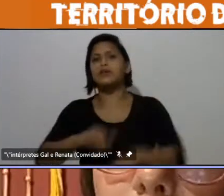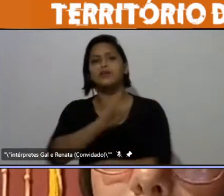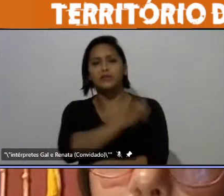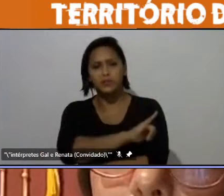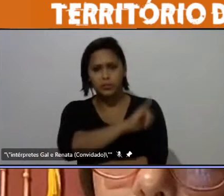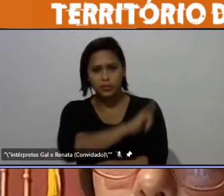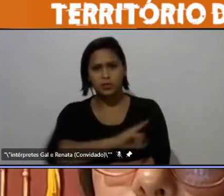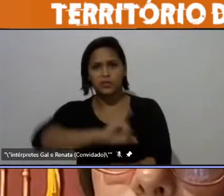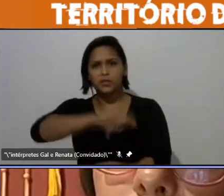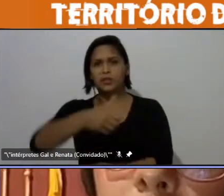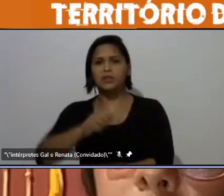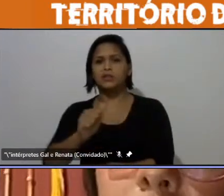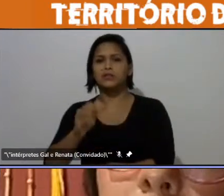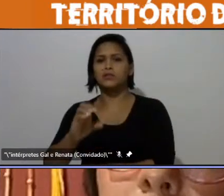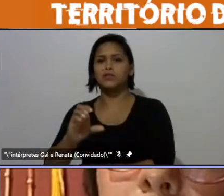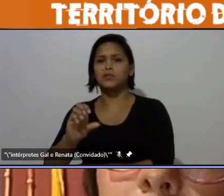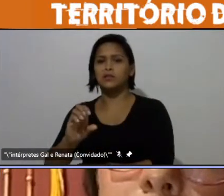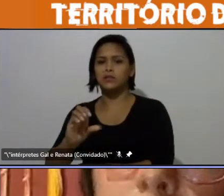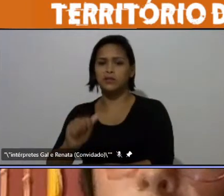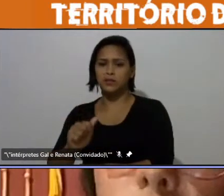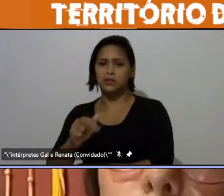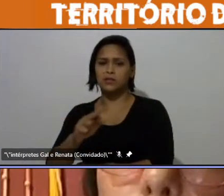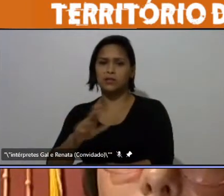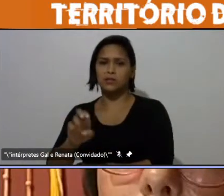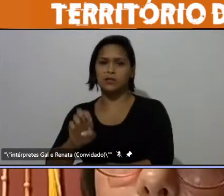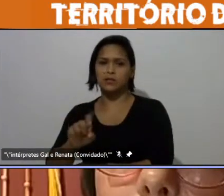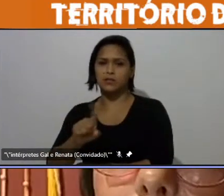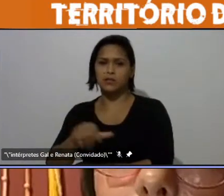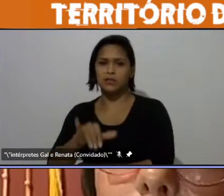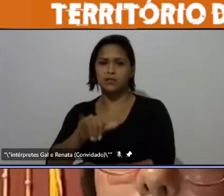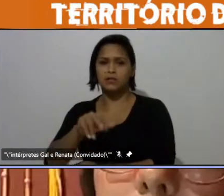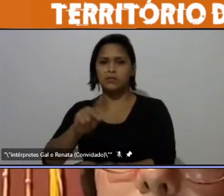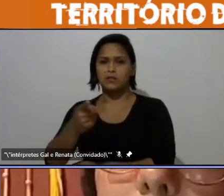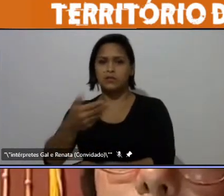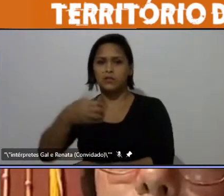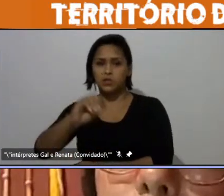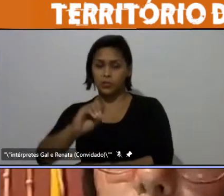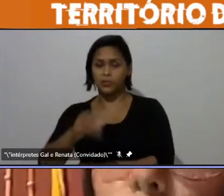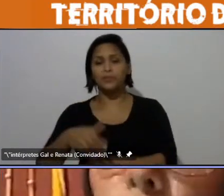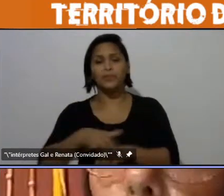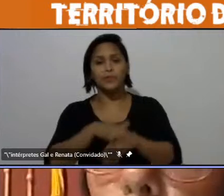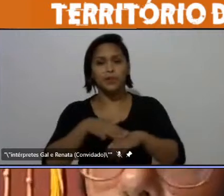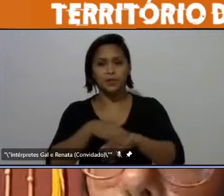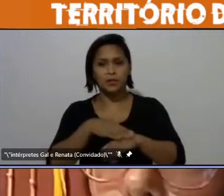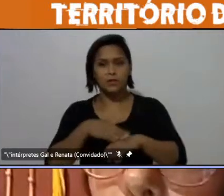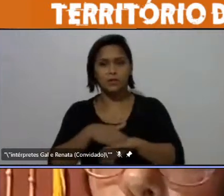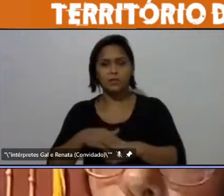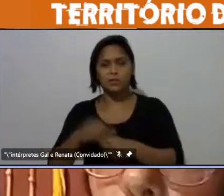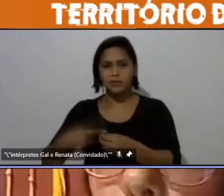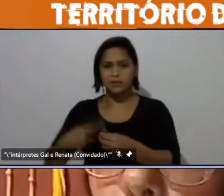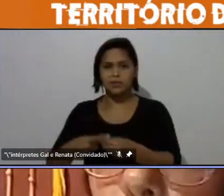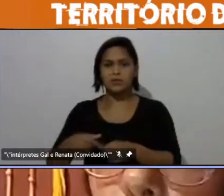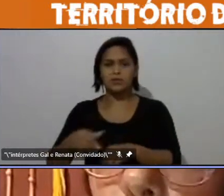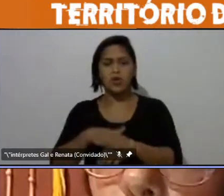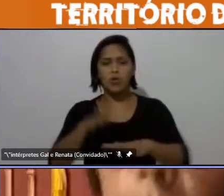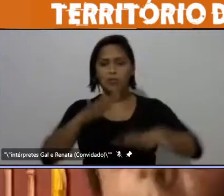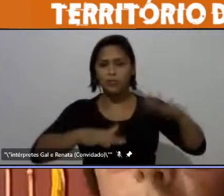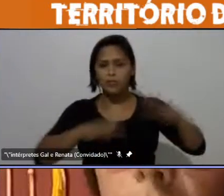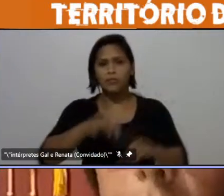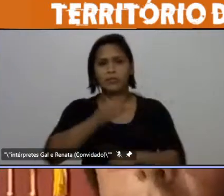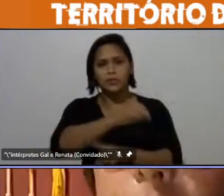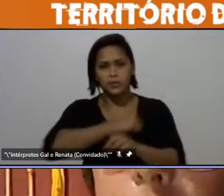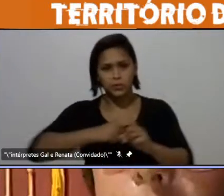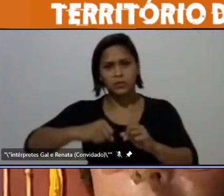em Jacarezinho, né? E a nossa conversa sobre movimentos sociais,